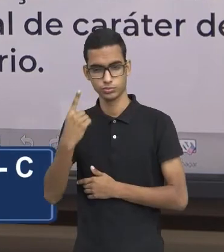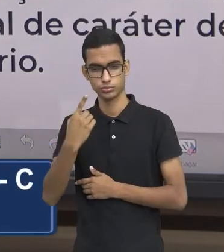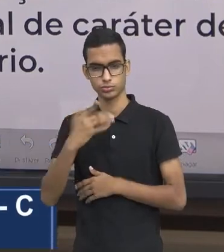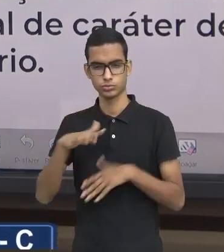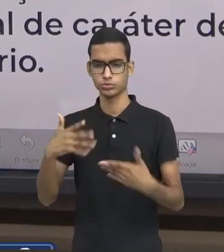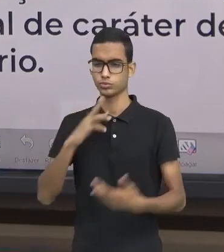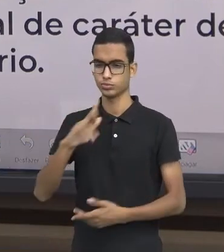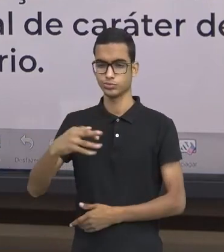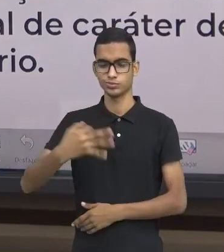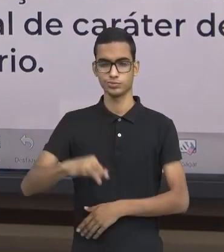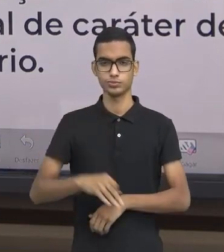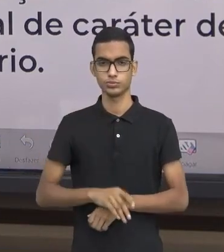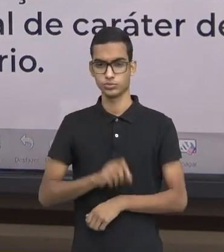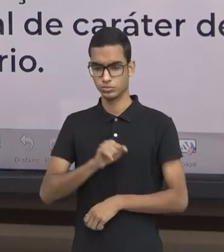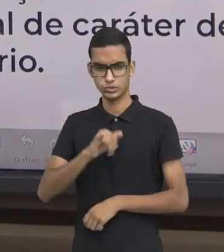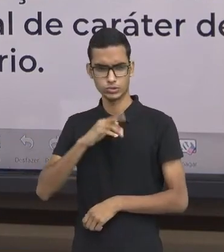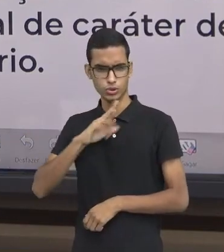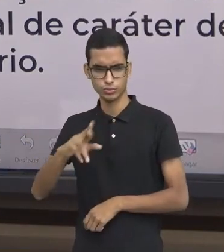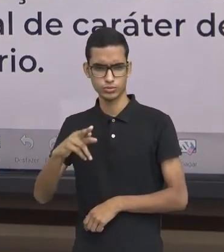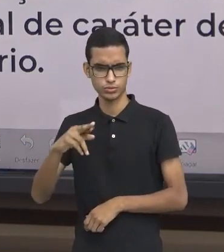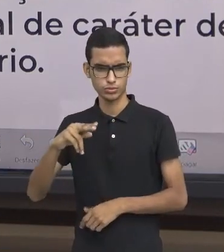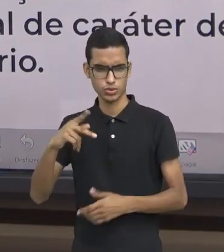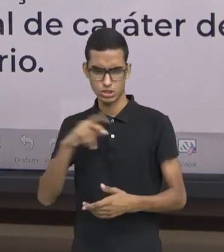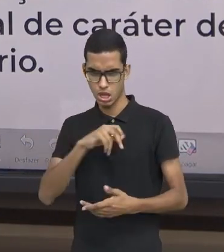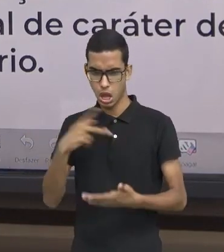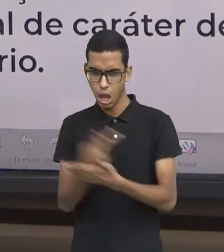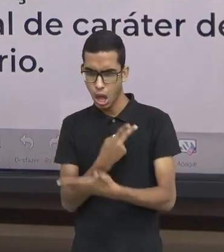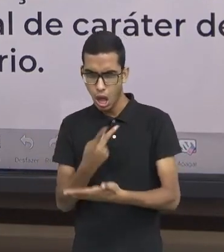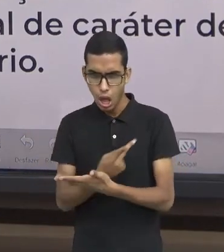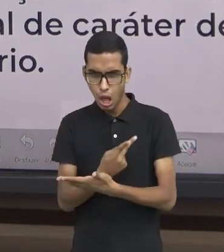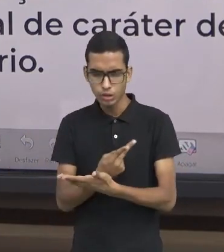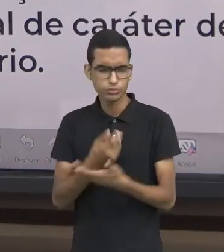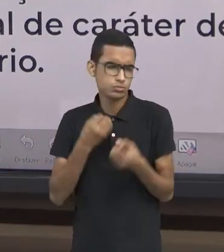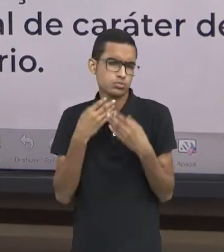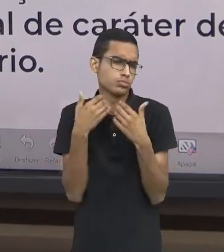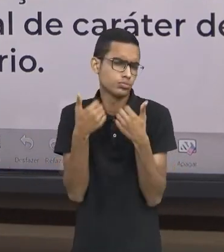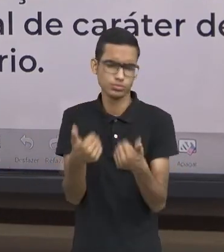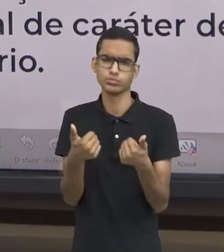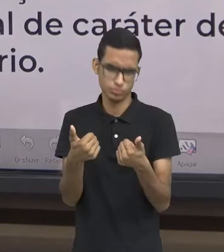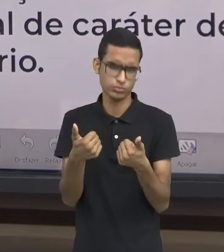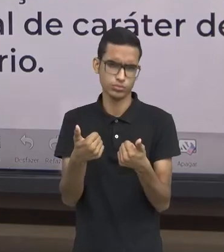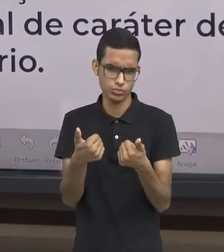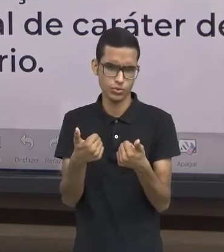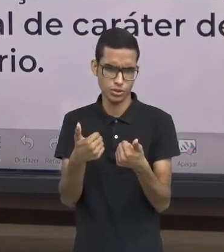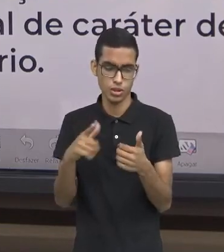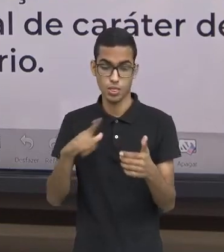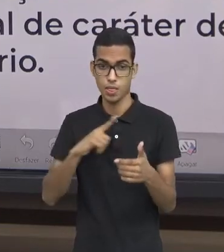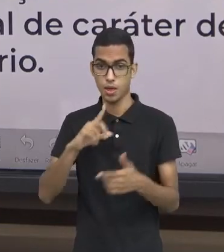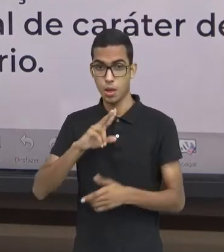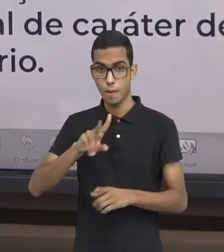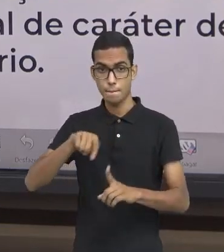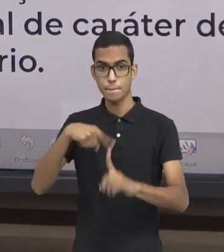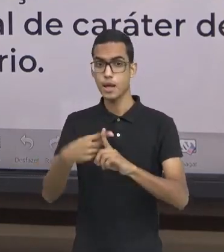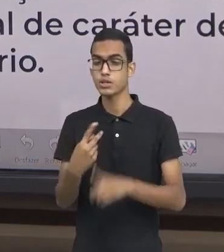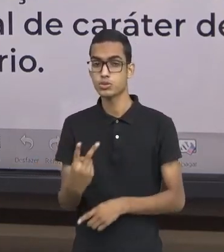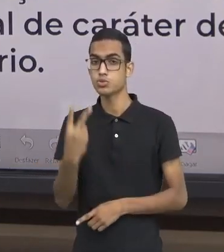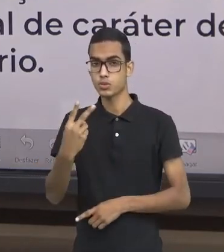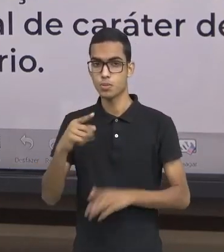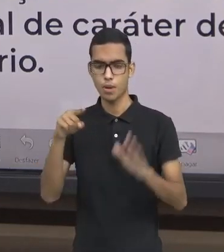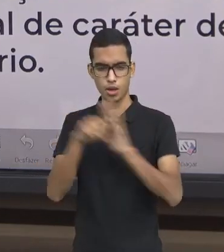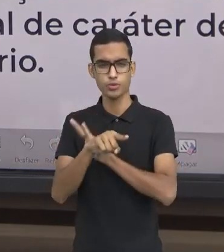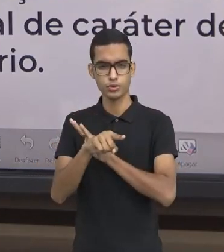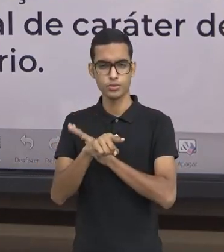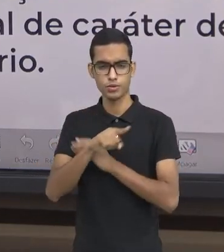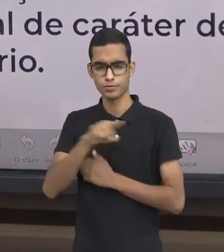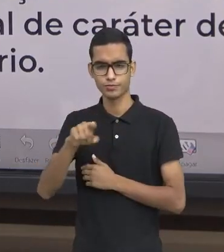resposta correta. Se não acertou, tá tudo bem, tá tudo certo. Nós ainda temos mais 2 questões aí para vocês